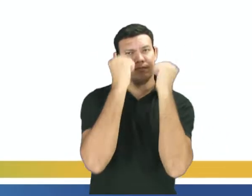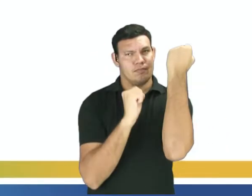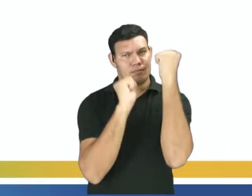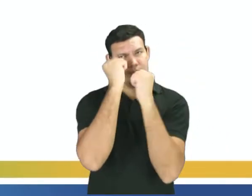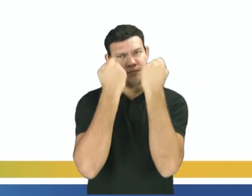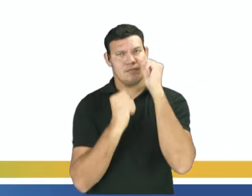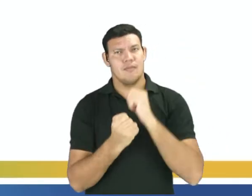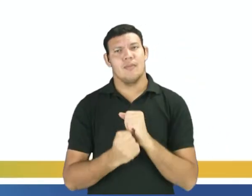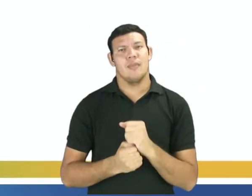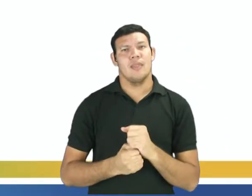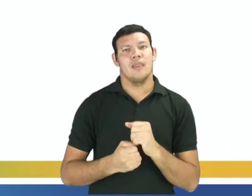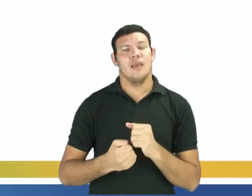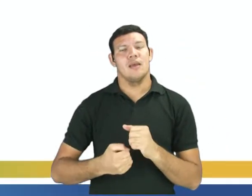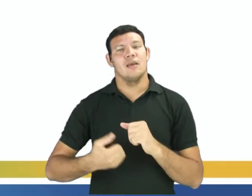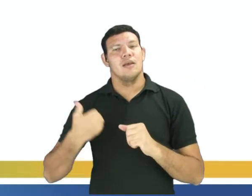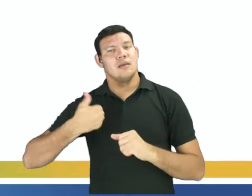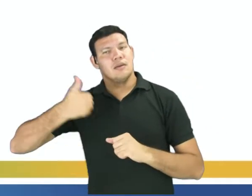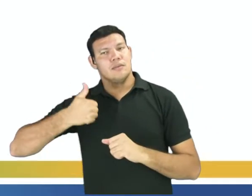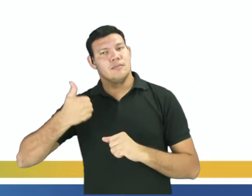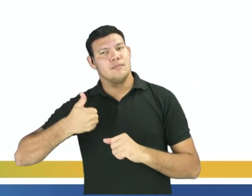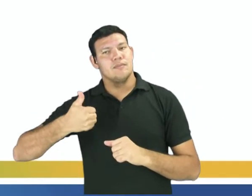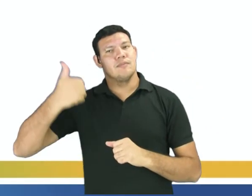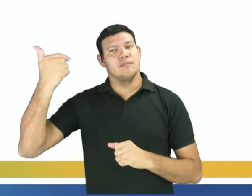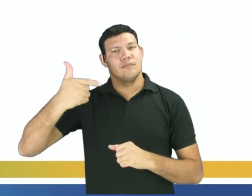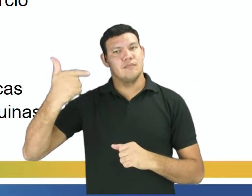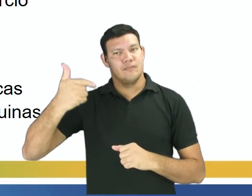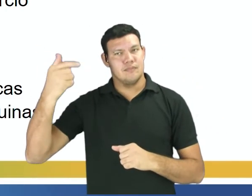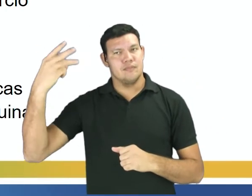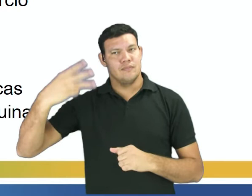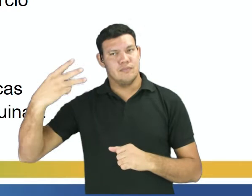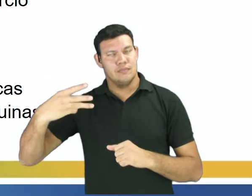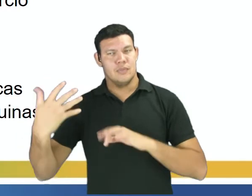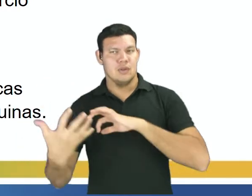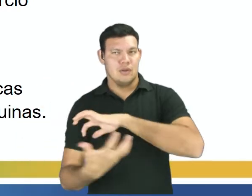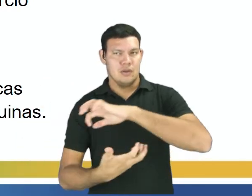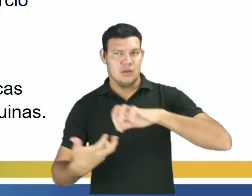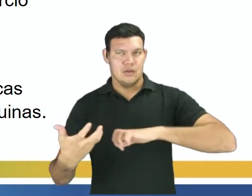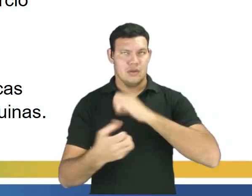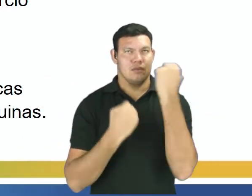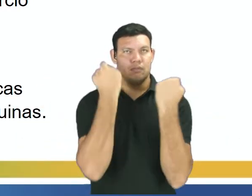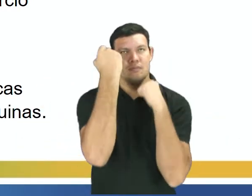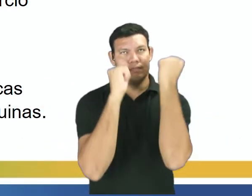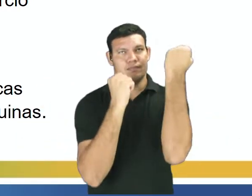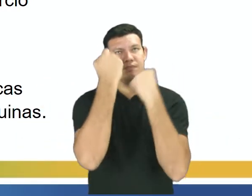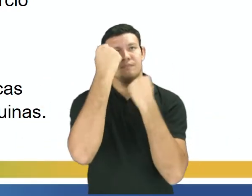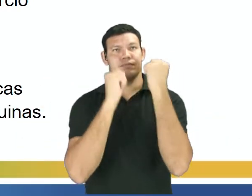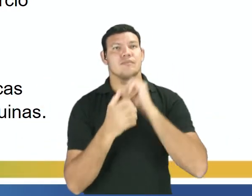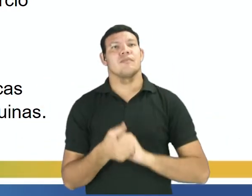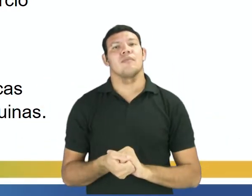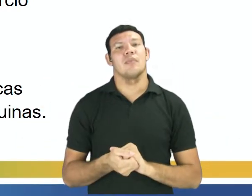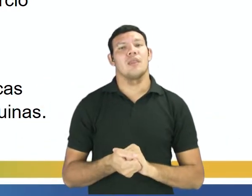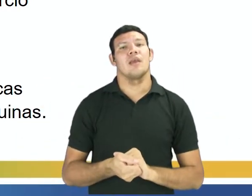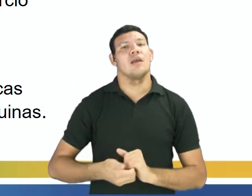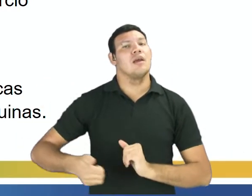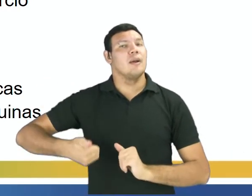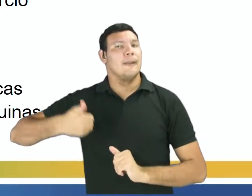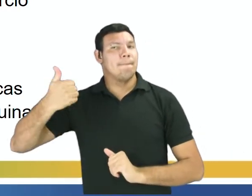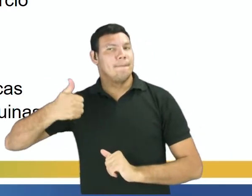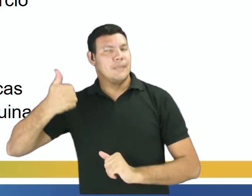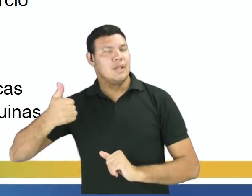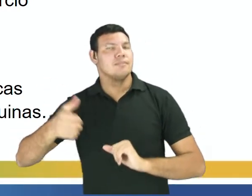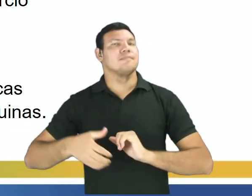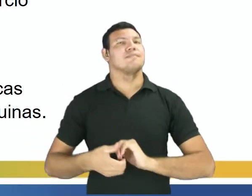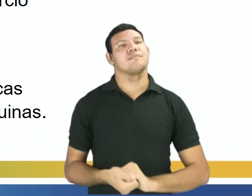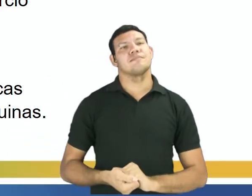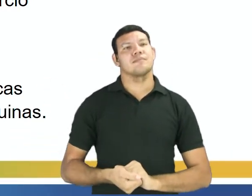que são a primeira revolução, segunda revolução e terceira revolução industrial. Vamos lá então. Quanto à primeira revolução industrial, vamos